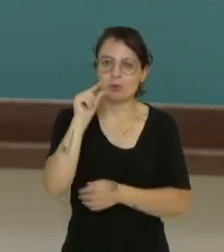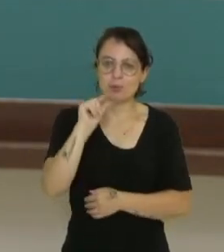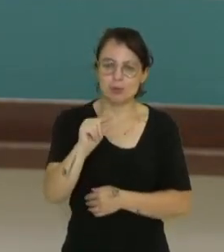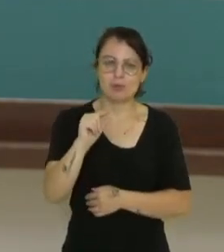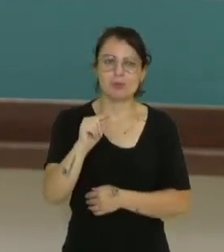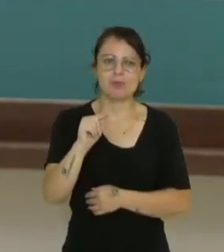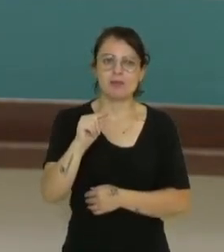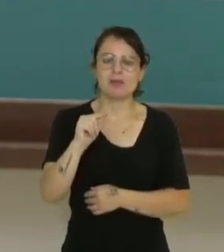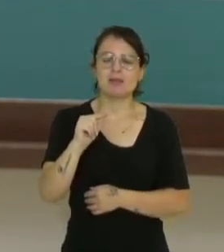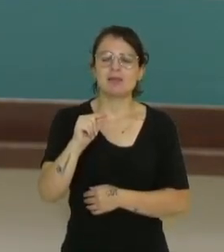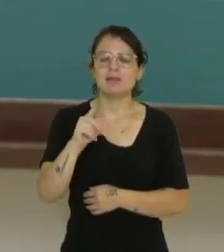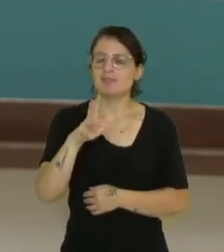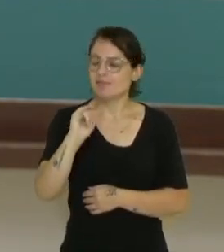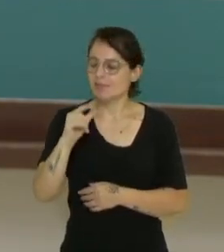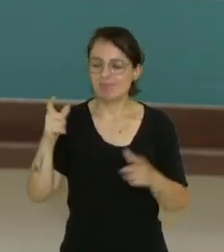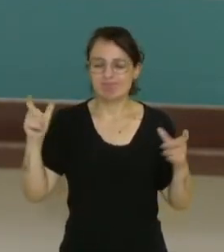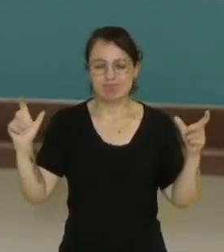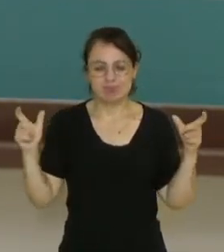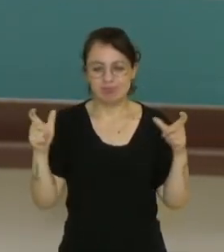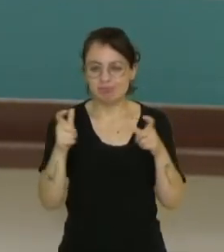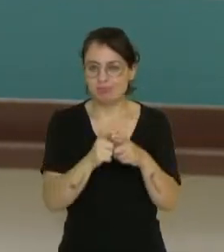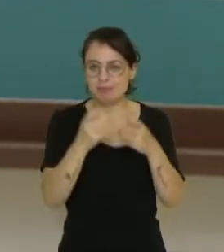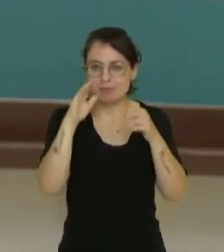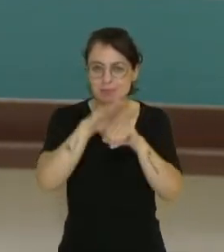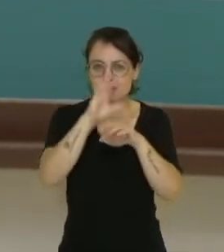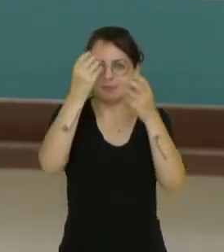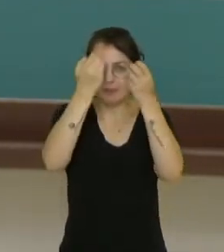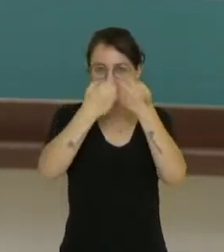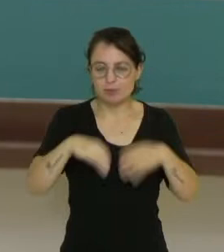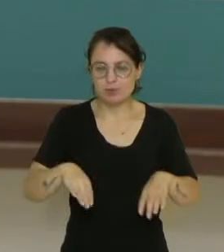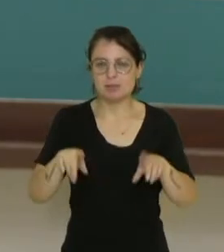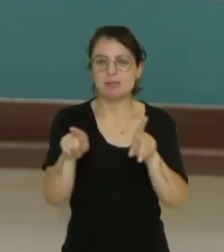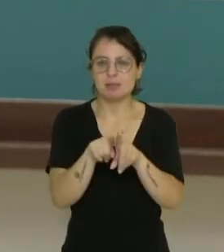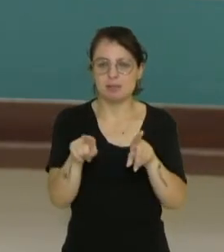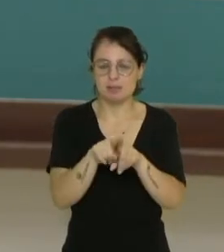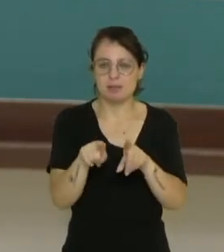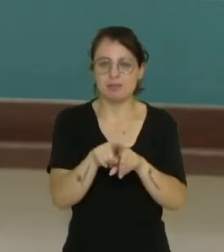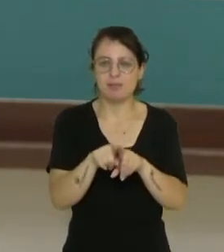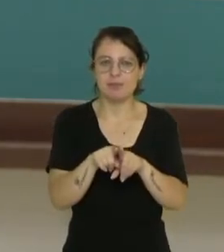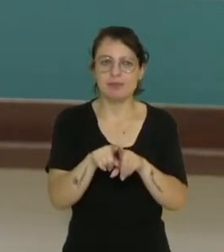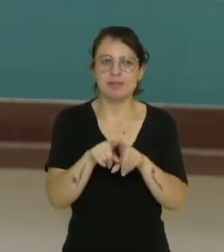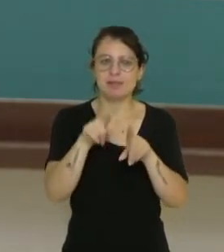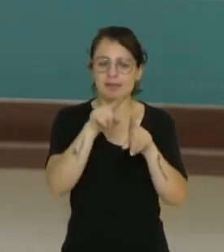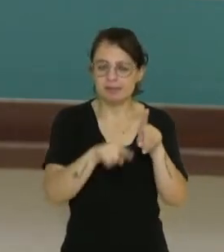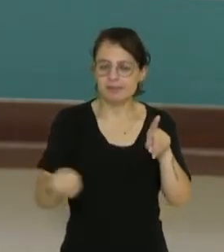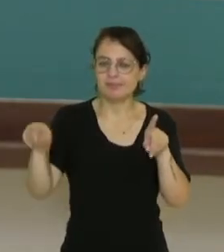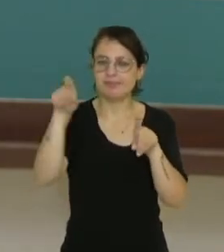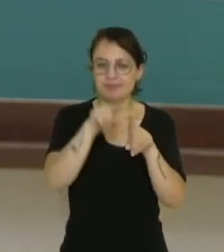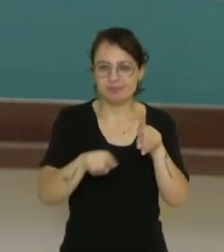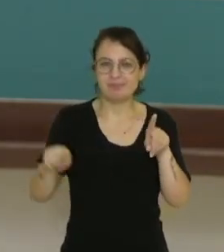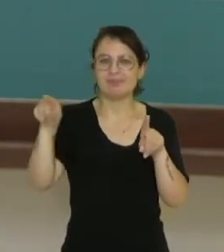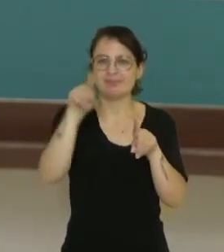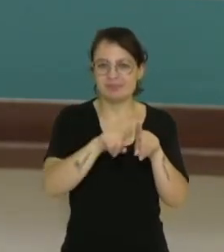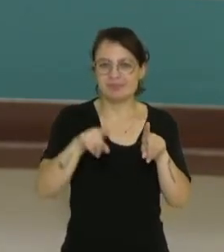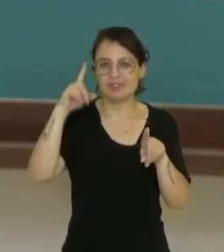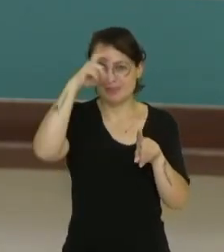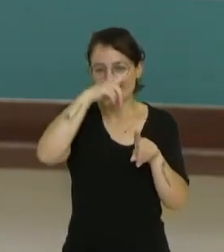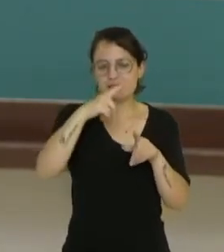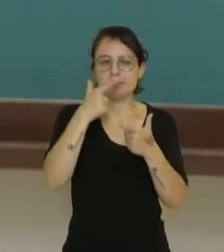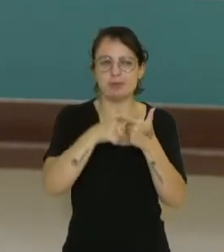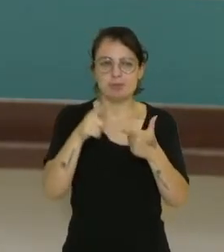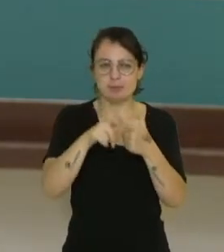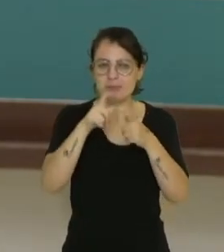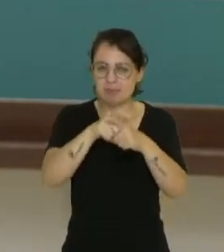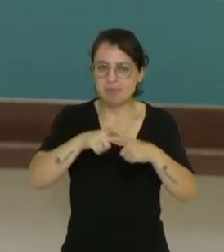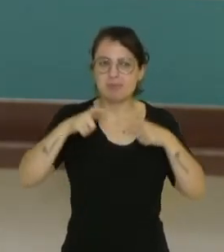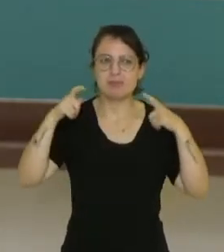esse consumo menor, logicamente, vai fazer com que haja um processo cíclico e a bola de neve começa a se avolumar. Dentro